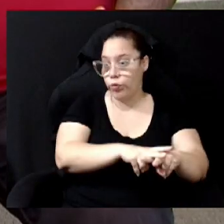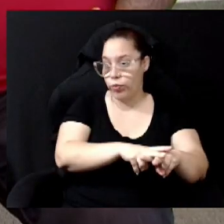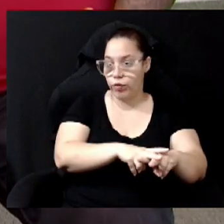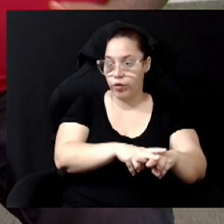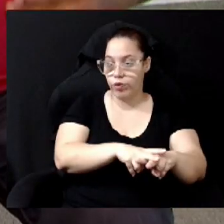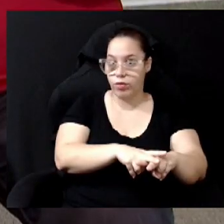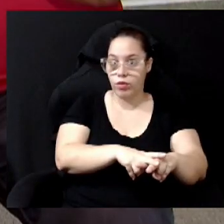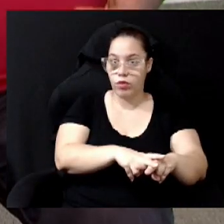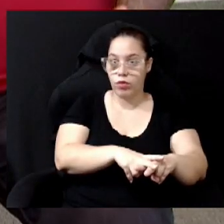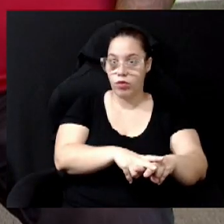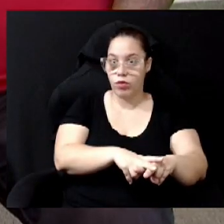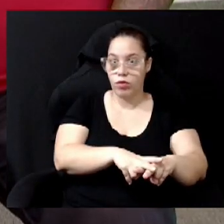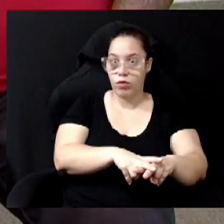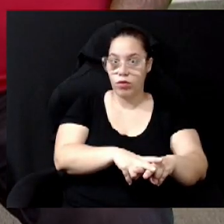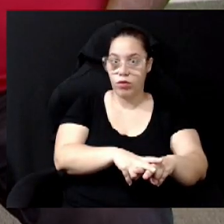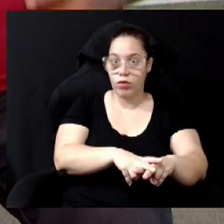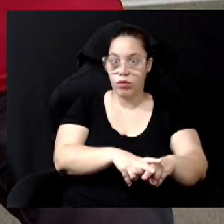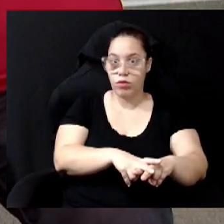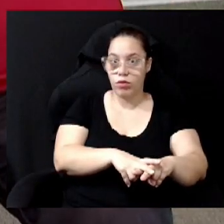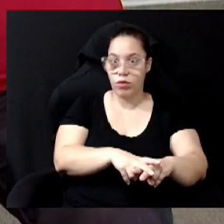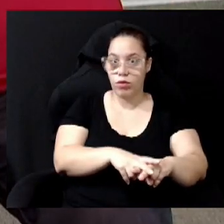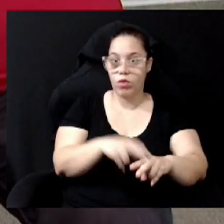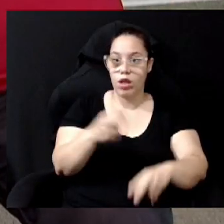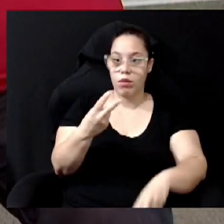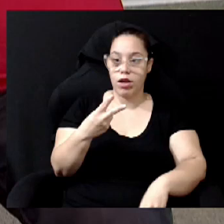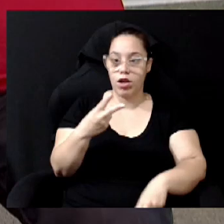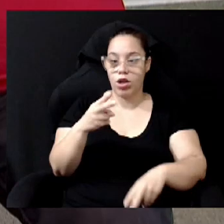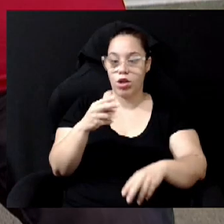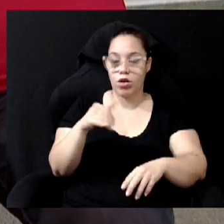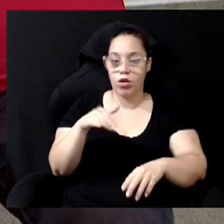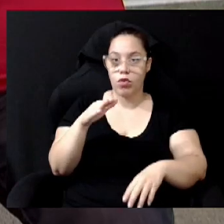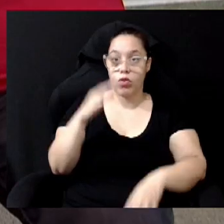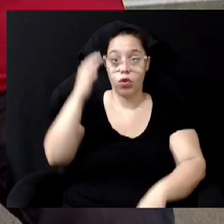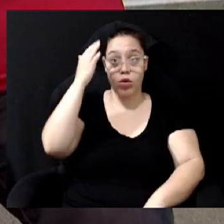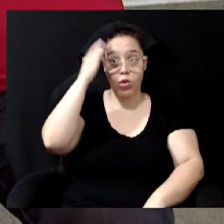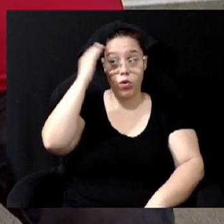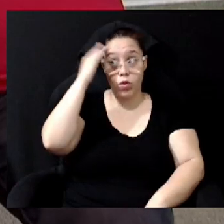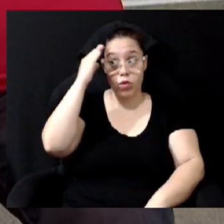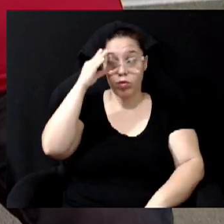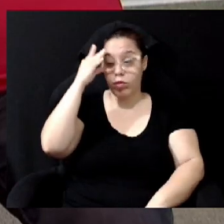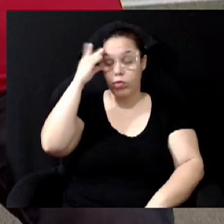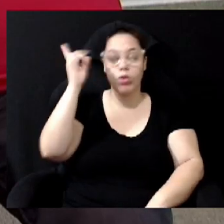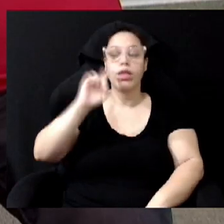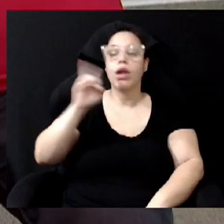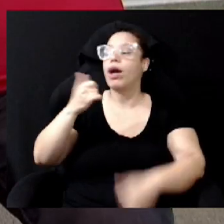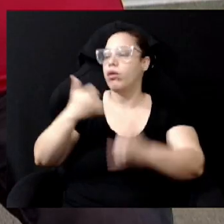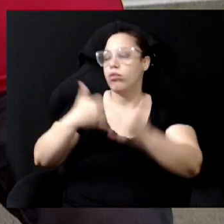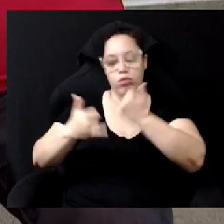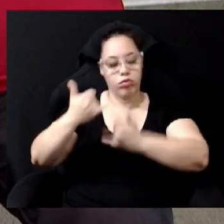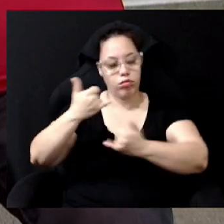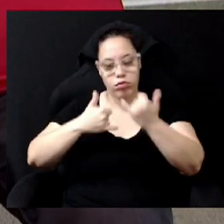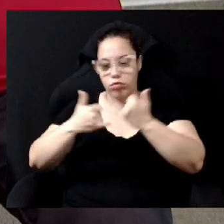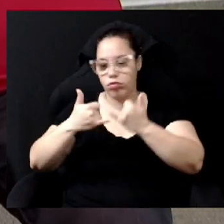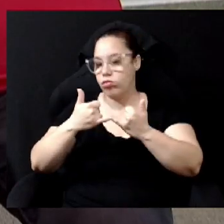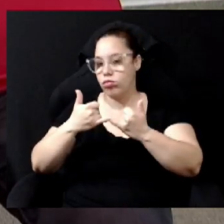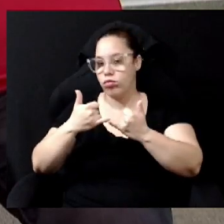num atentado na escola, ele pega mais 2 anos de prisão. Então, o primeiro entendimento é entender que isso não é uma brincadeira. Porque no campo da molecada na escola, eles acham